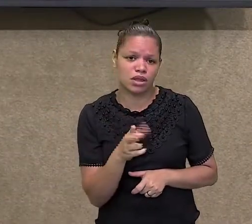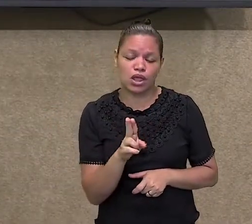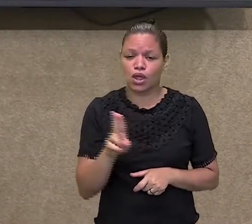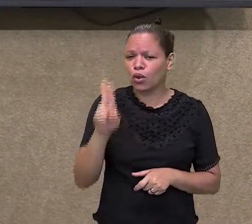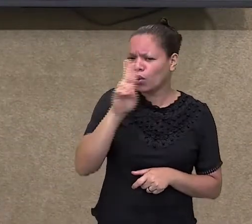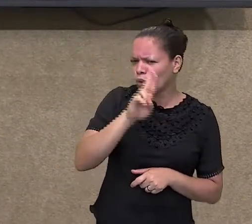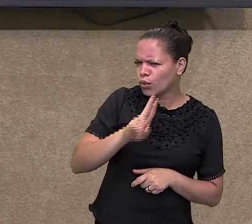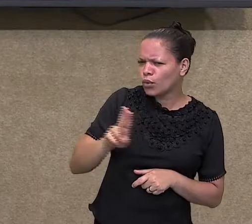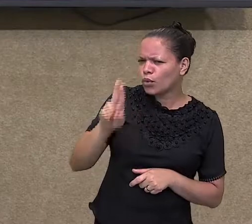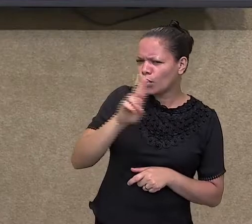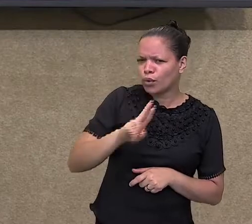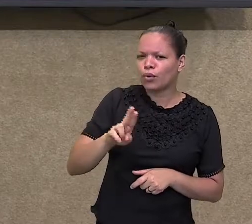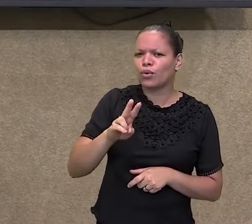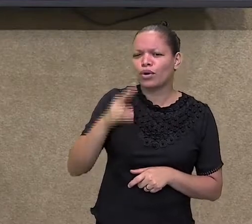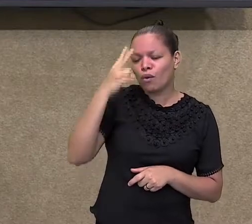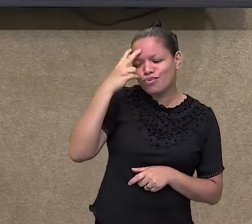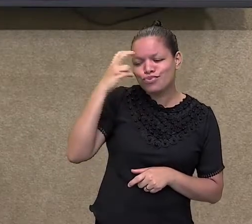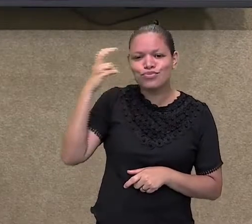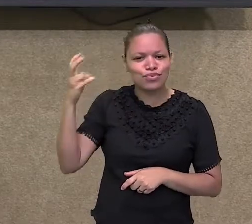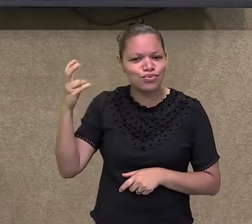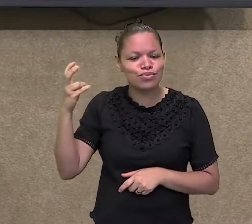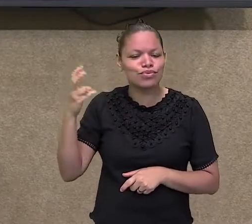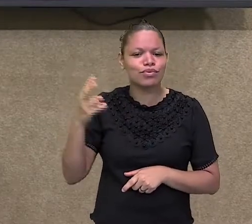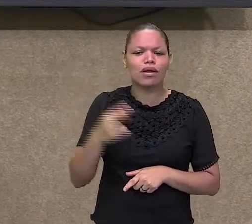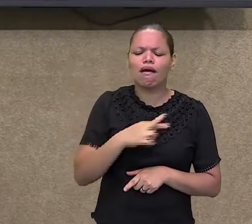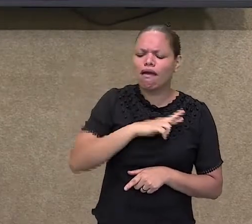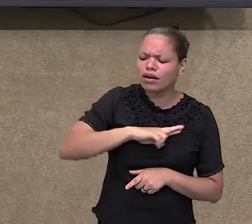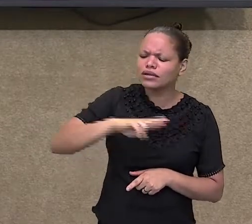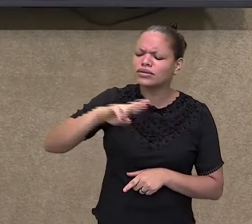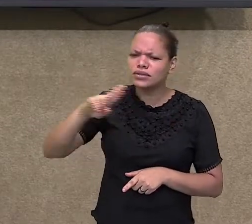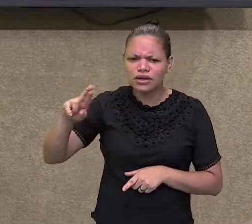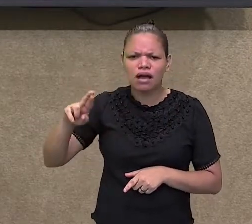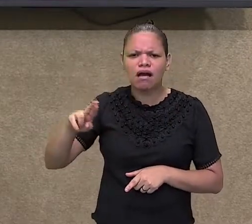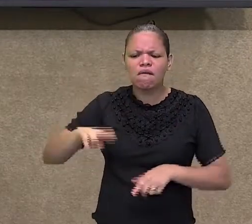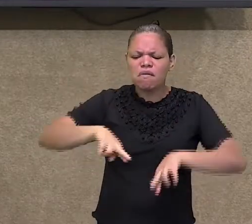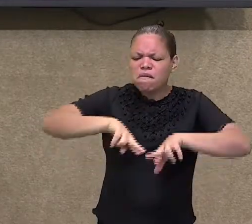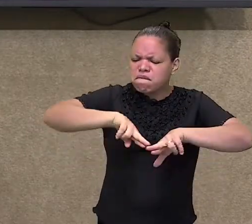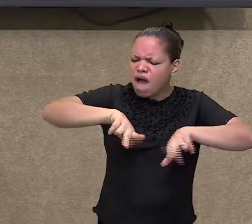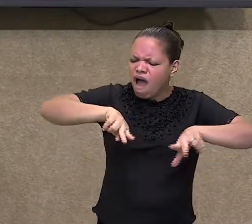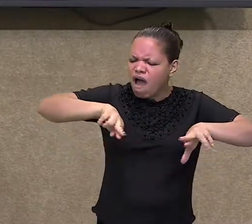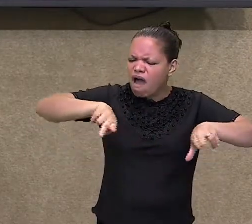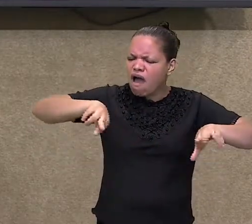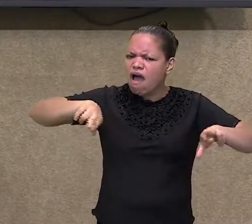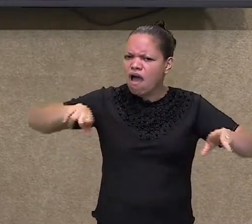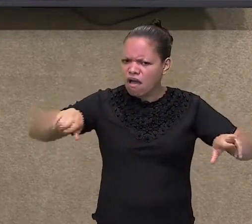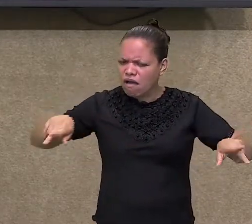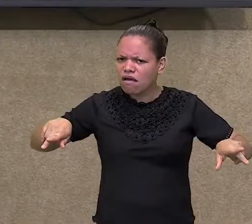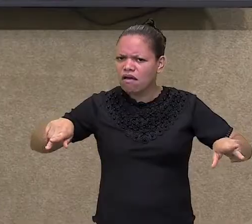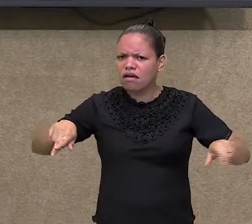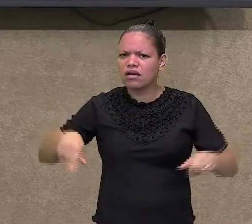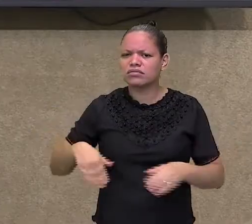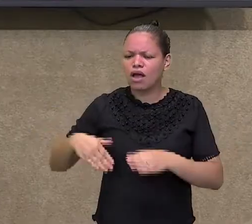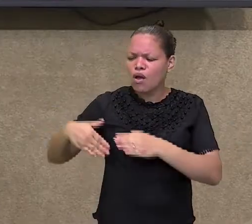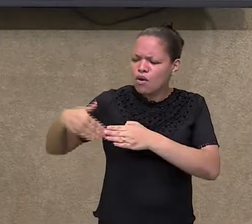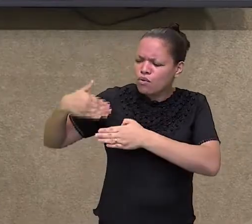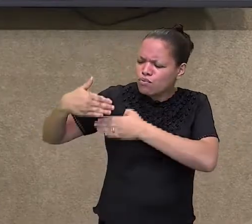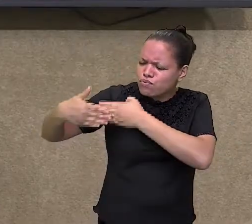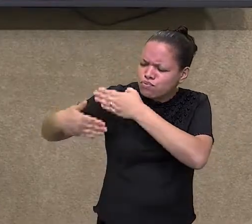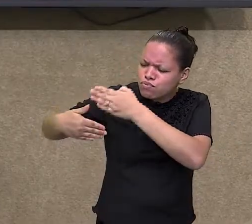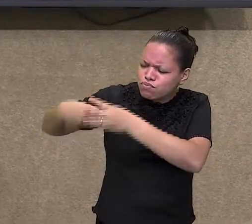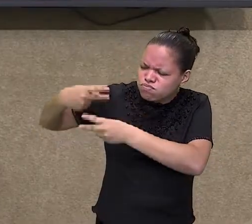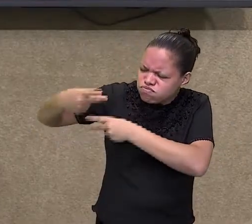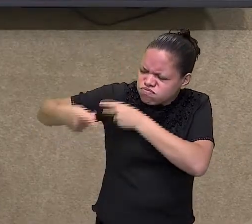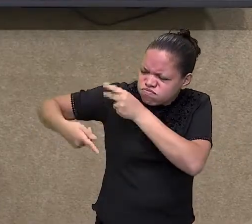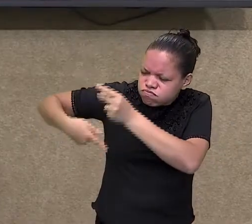uma única religião. Então nós temos aí diferentes culturas. E ao longo do tempo, dos anos, essa